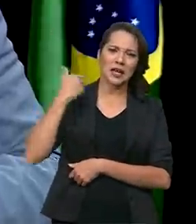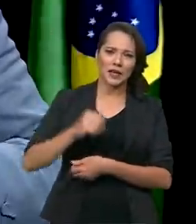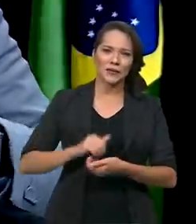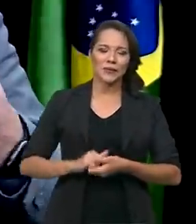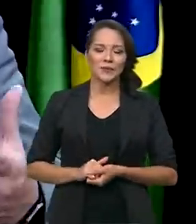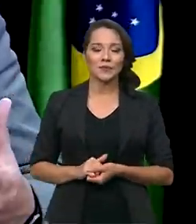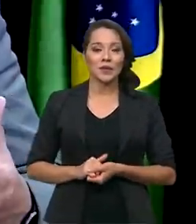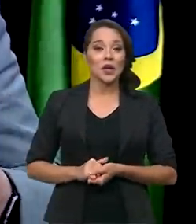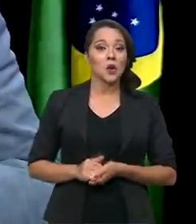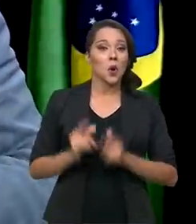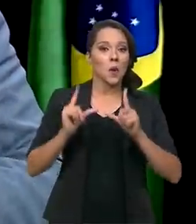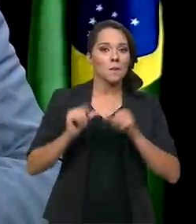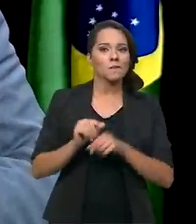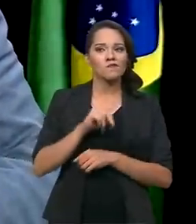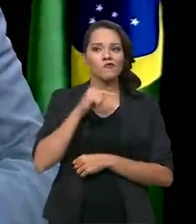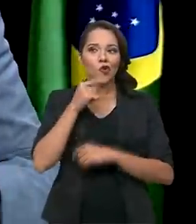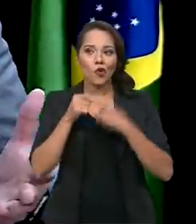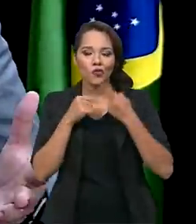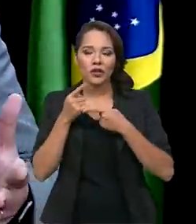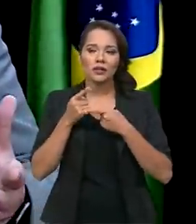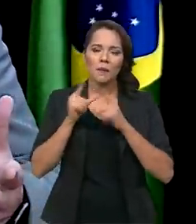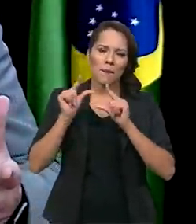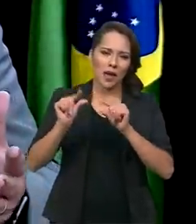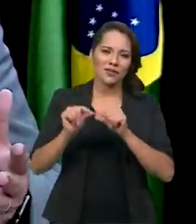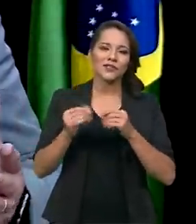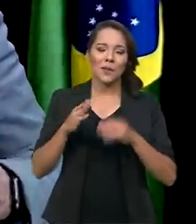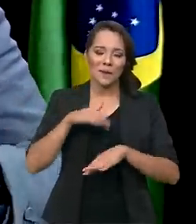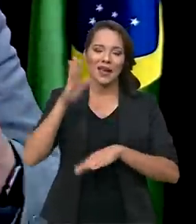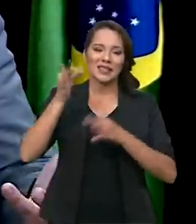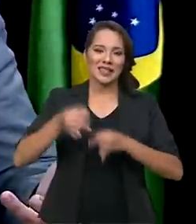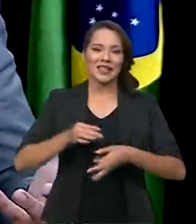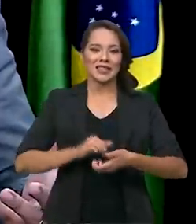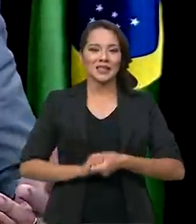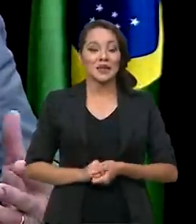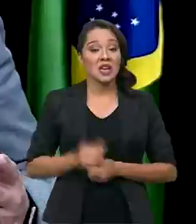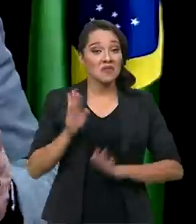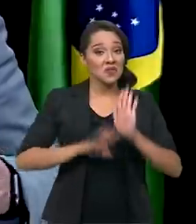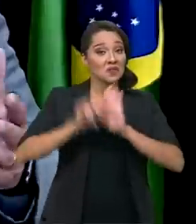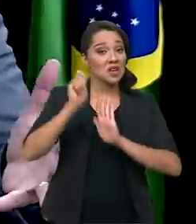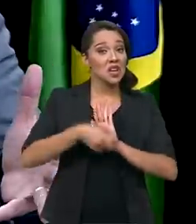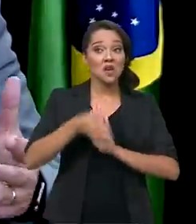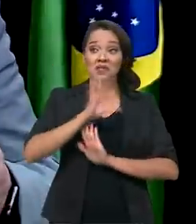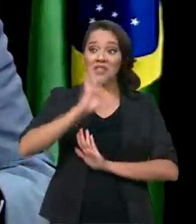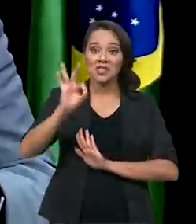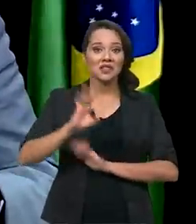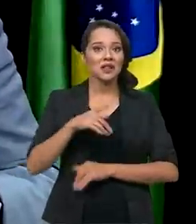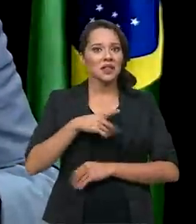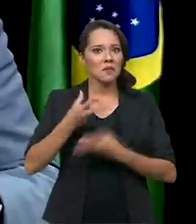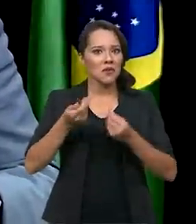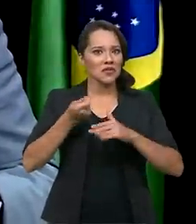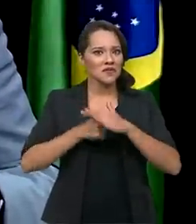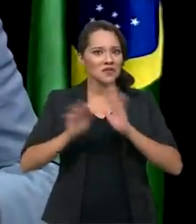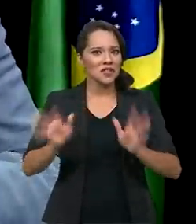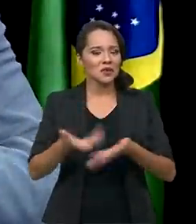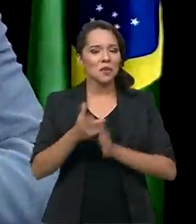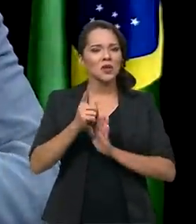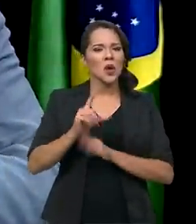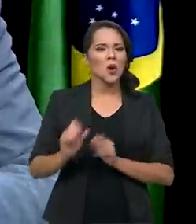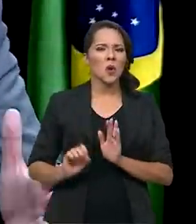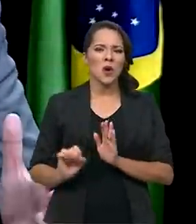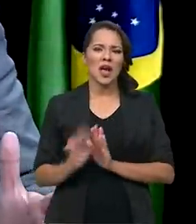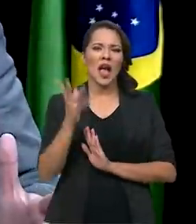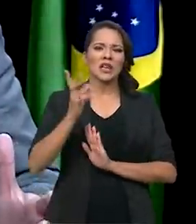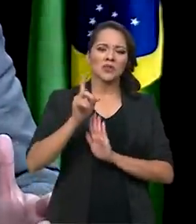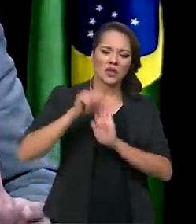tempo, com menos incertezas econômicas, e conseguimos fazer um leilão muito bem sucedido, onde a gente vai trazer muito investimento baixando tarifa. Isso é uma